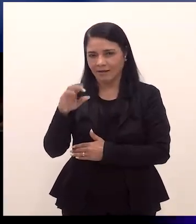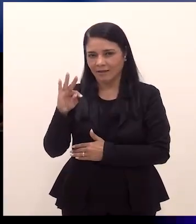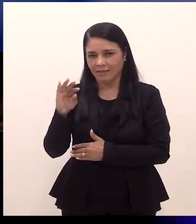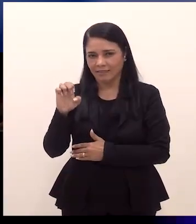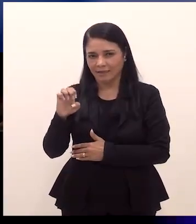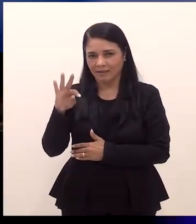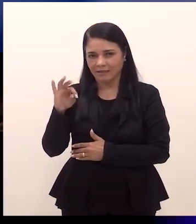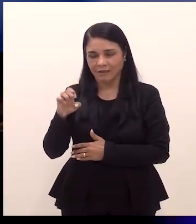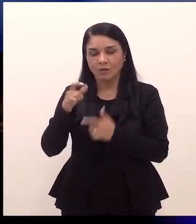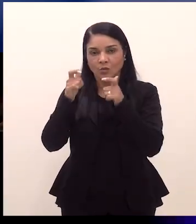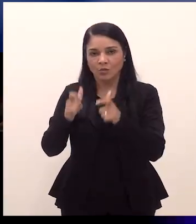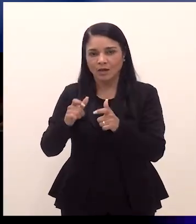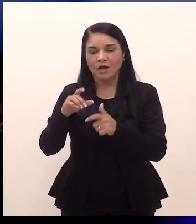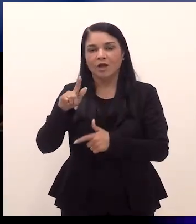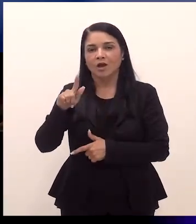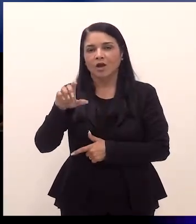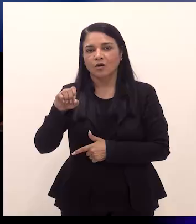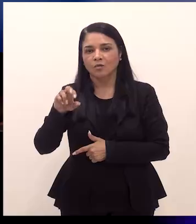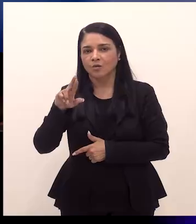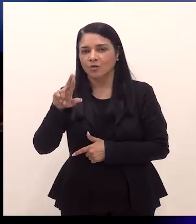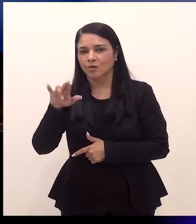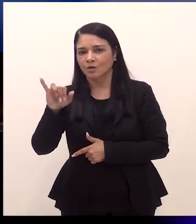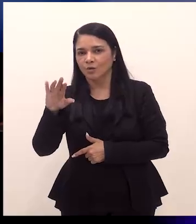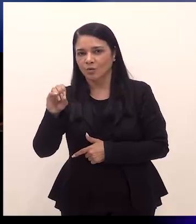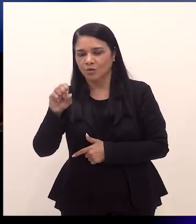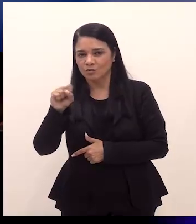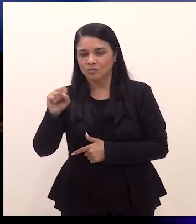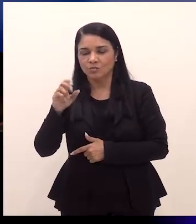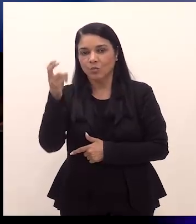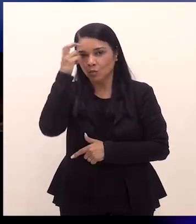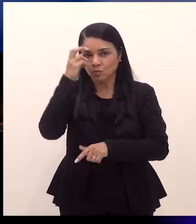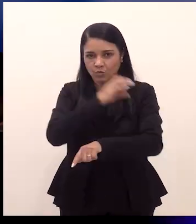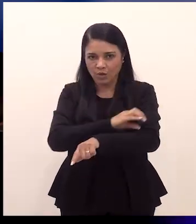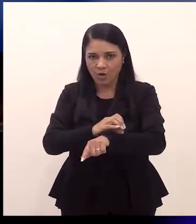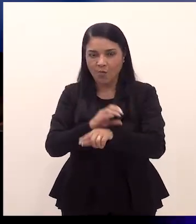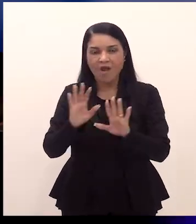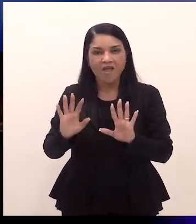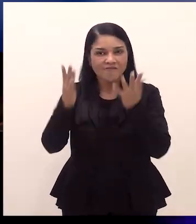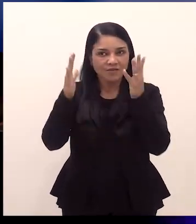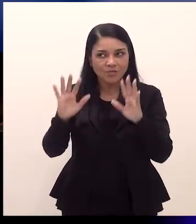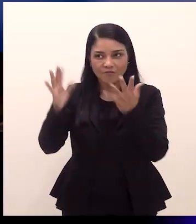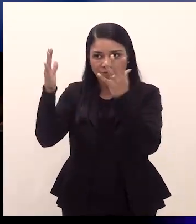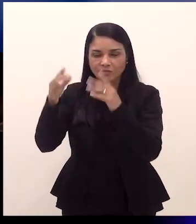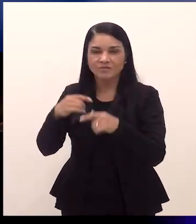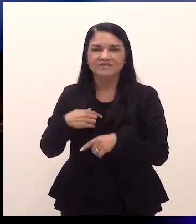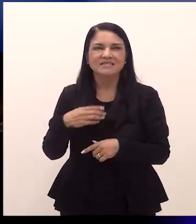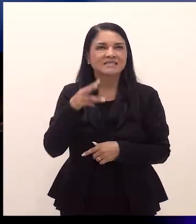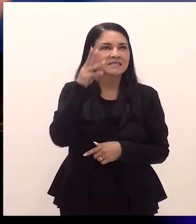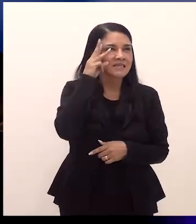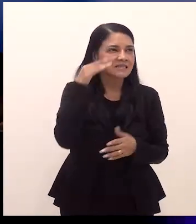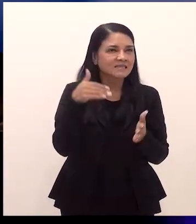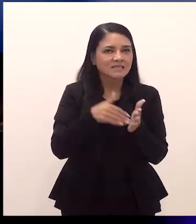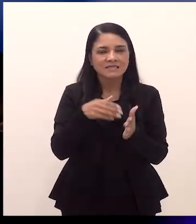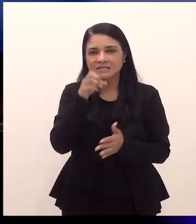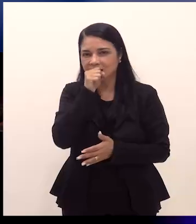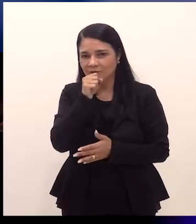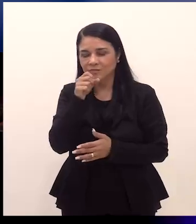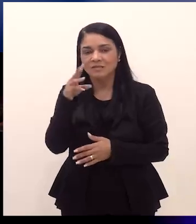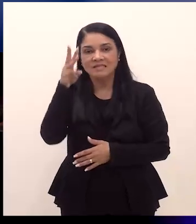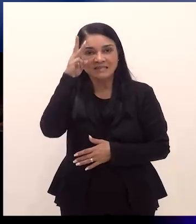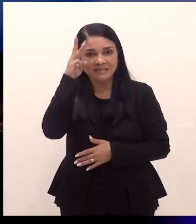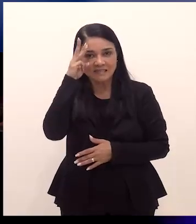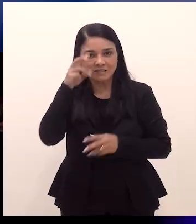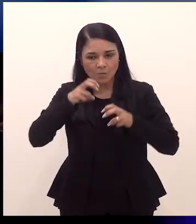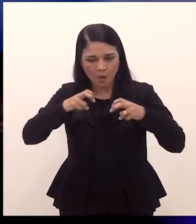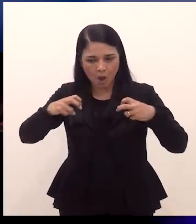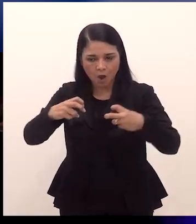Catete, um lugar chamado Glorioso Cultural, e tá rolando, assim, eventos acho que de terça a sábado. E